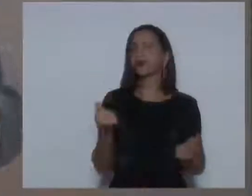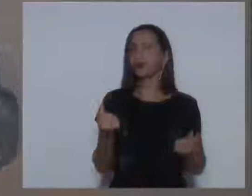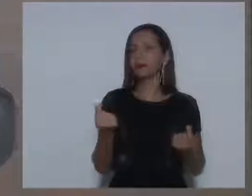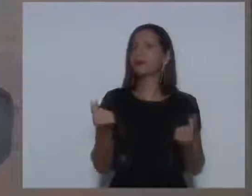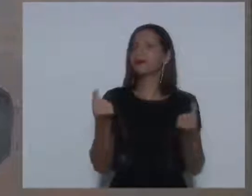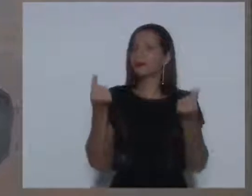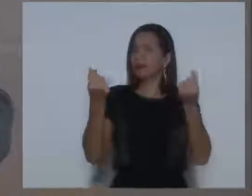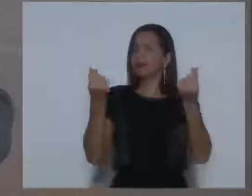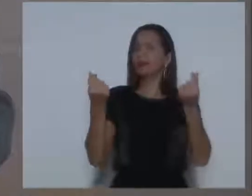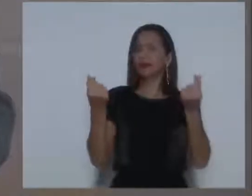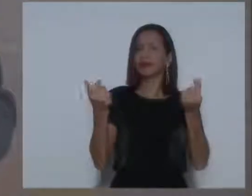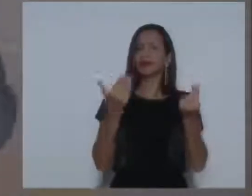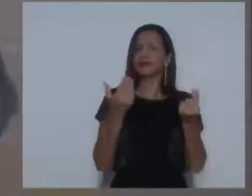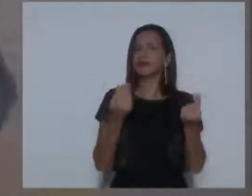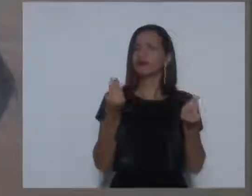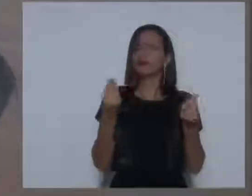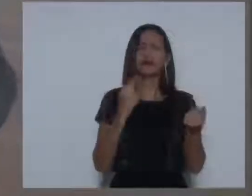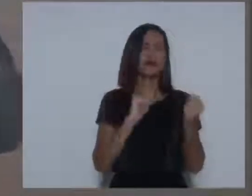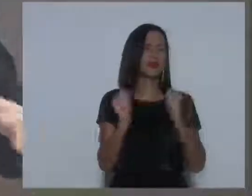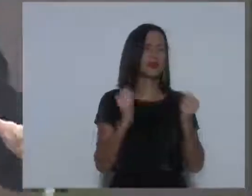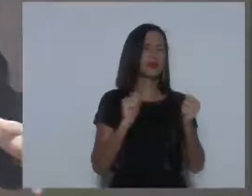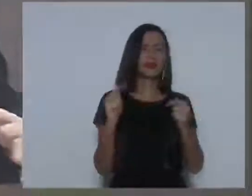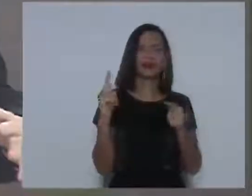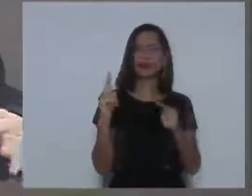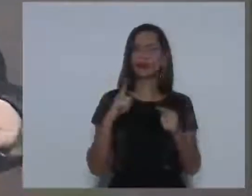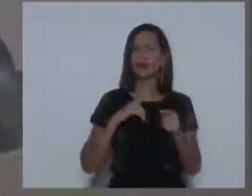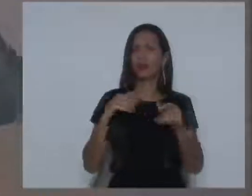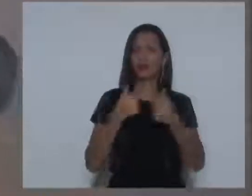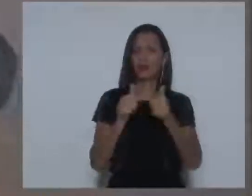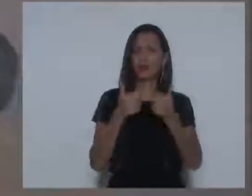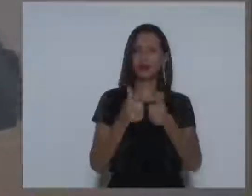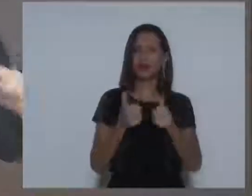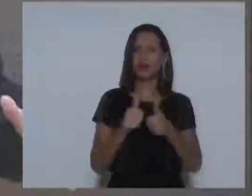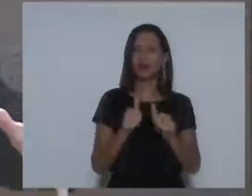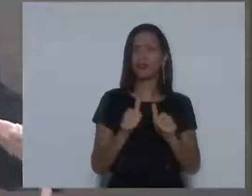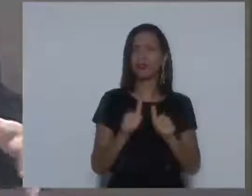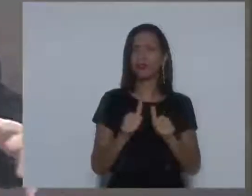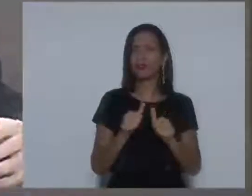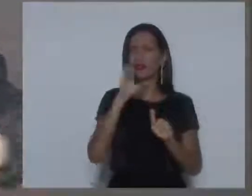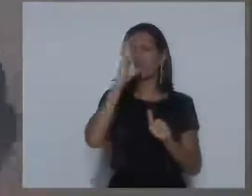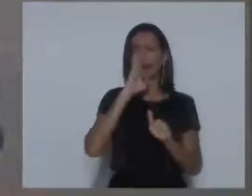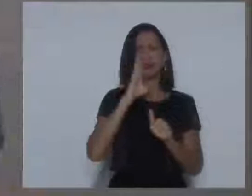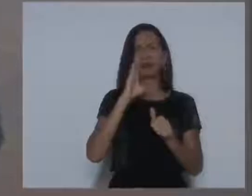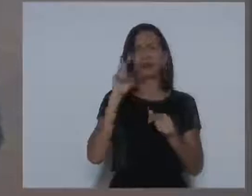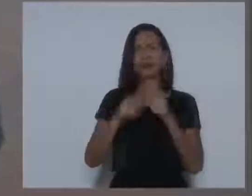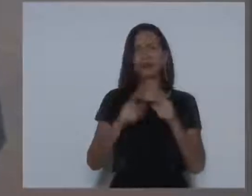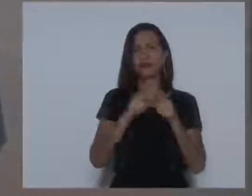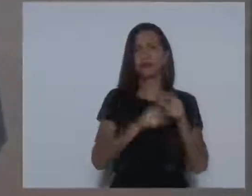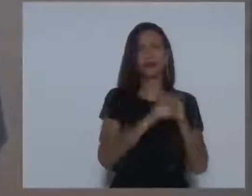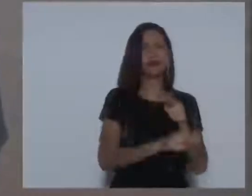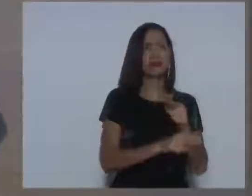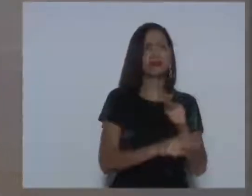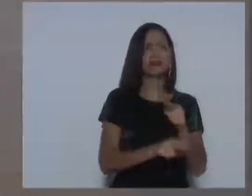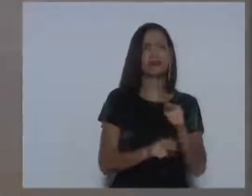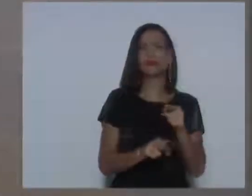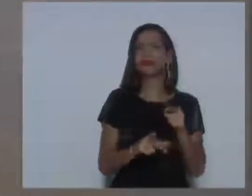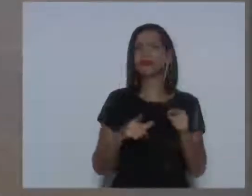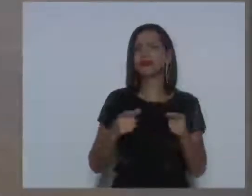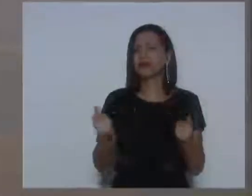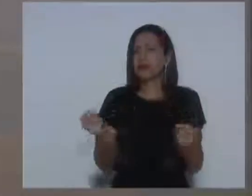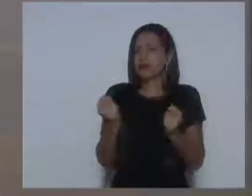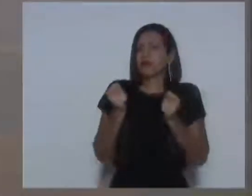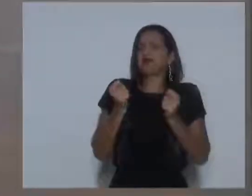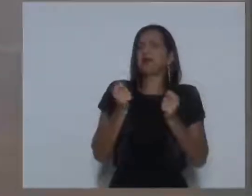é aí que se deve fazer economias, não é cortando ônibus de estudante, não é asfixiando as famílias e criando